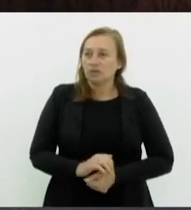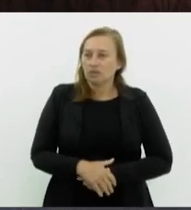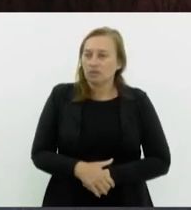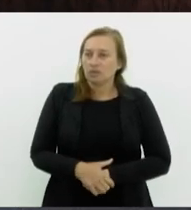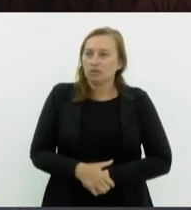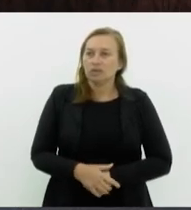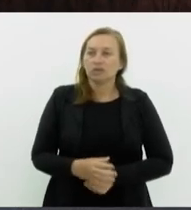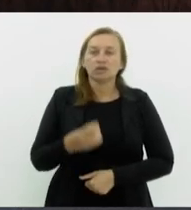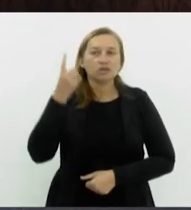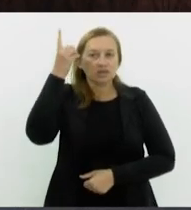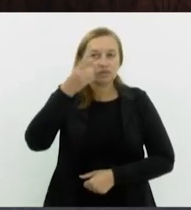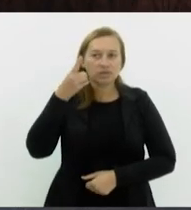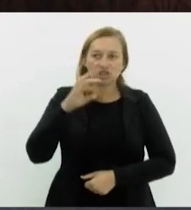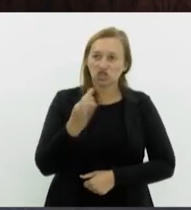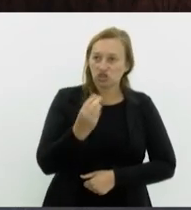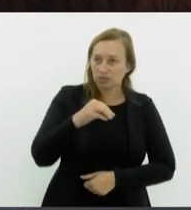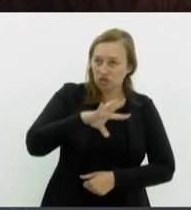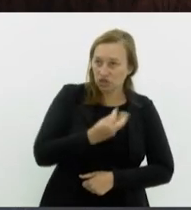Deputado Chico Machado,